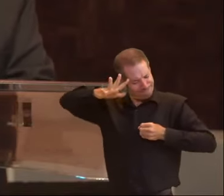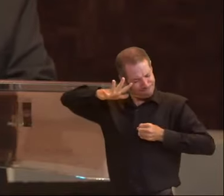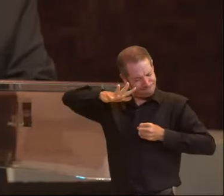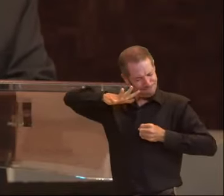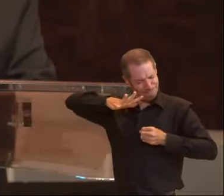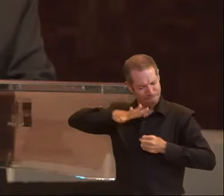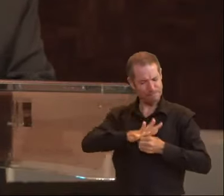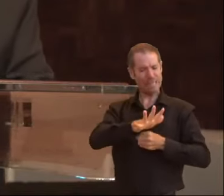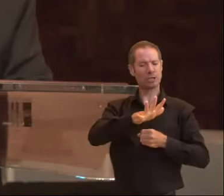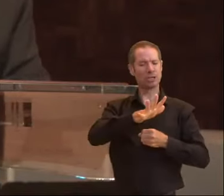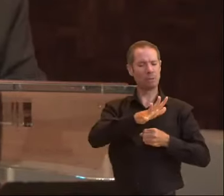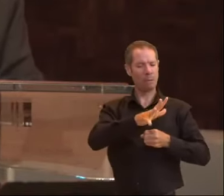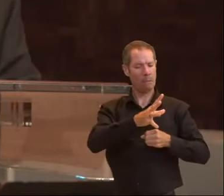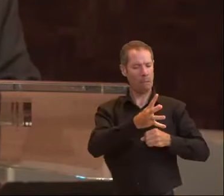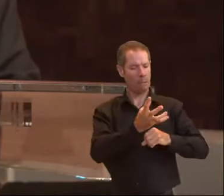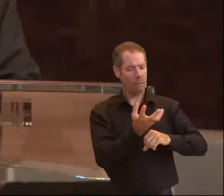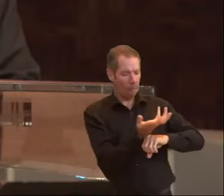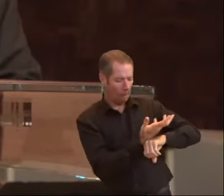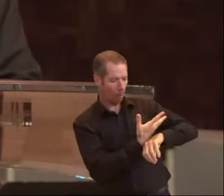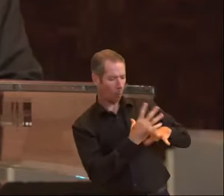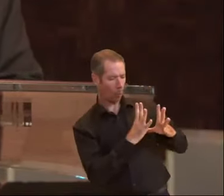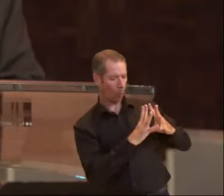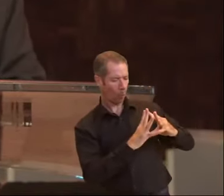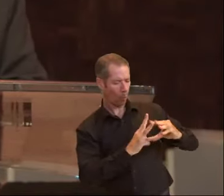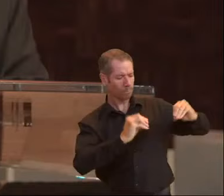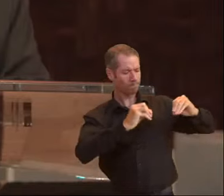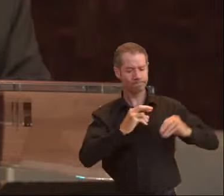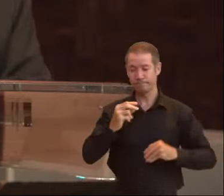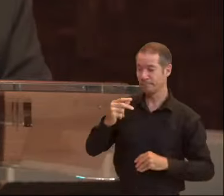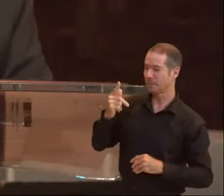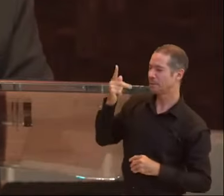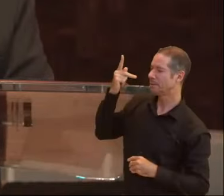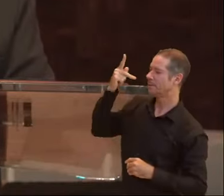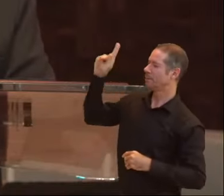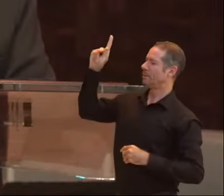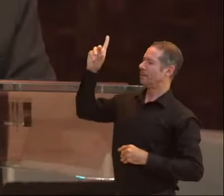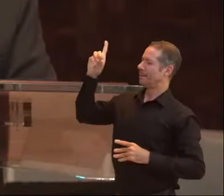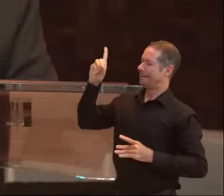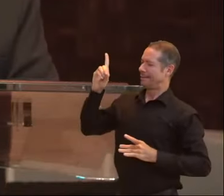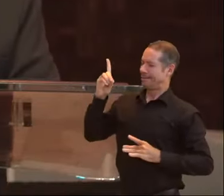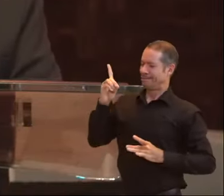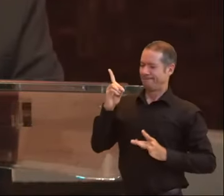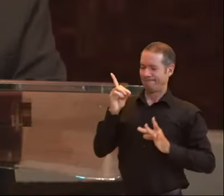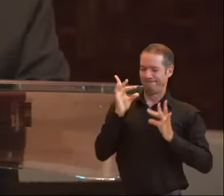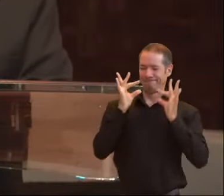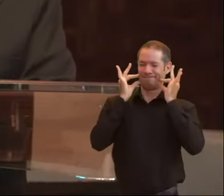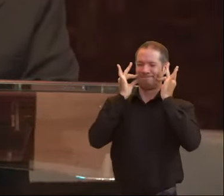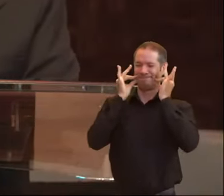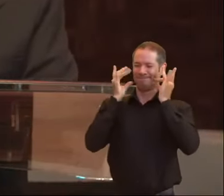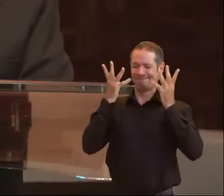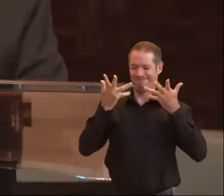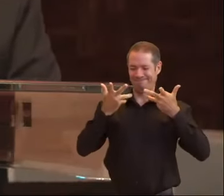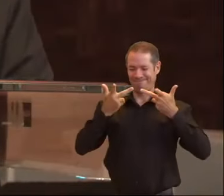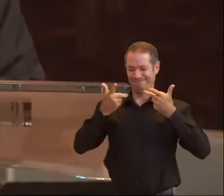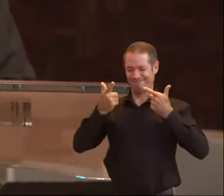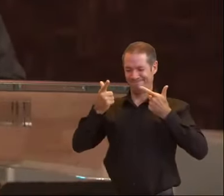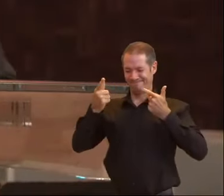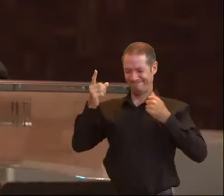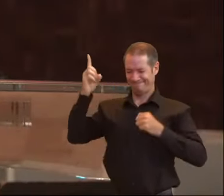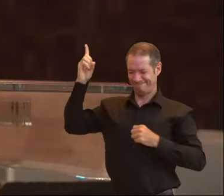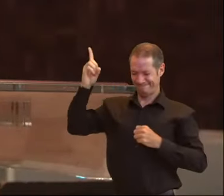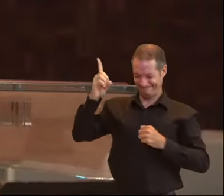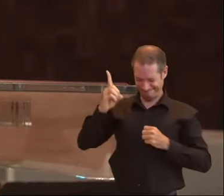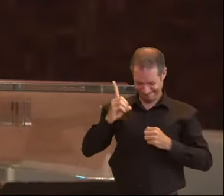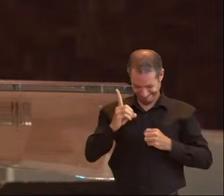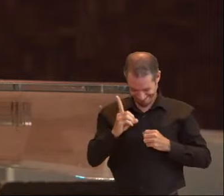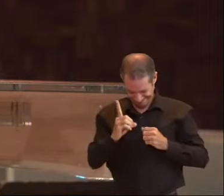aquelas lacunas que ficaram com a Tua doce presença, Senhor. Fica conosco neste